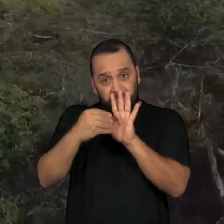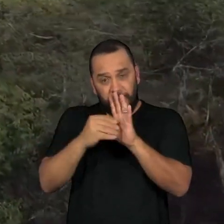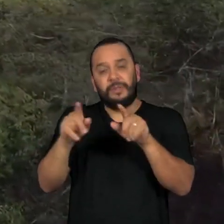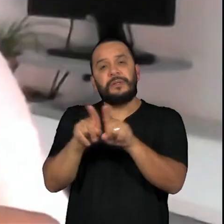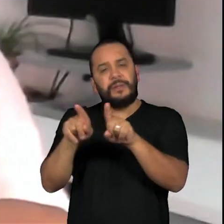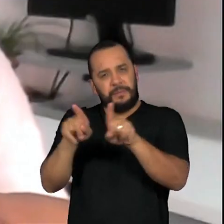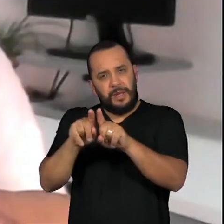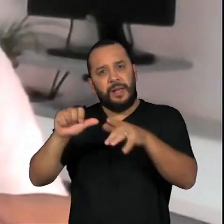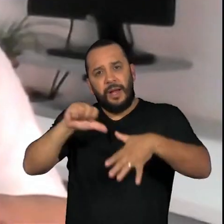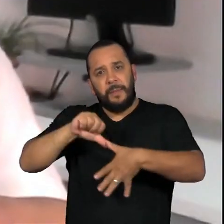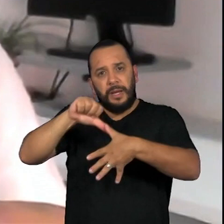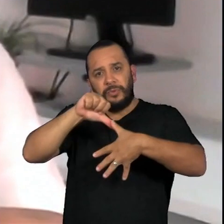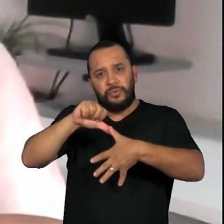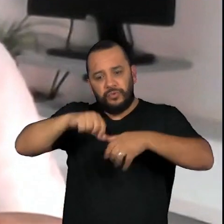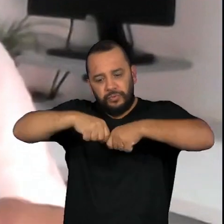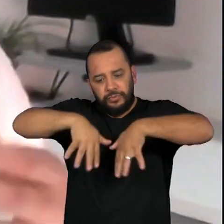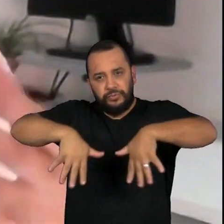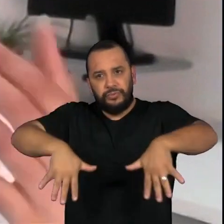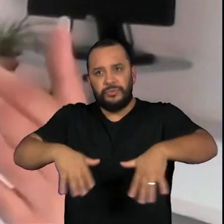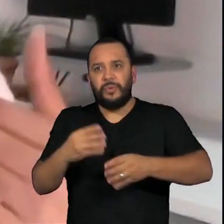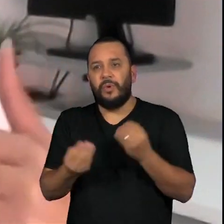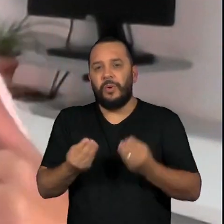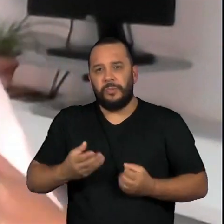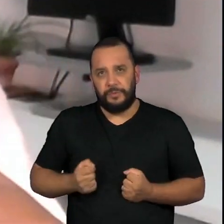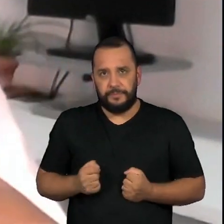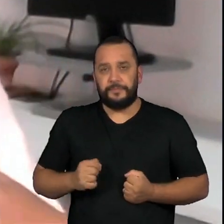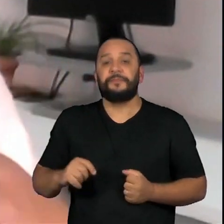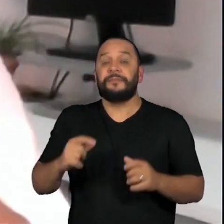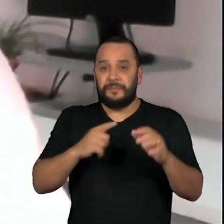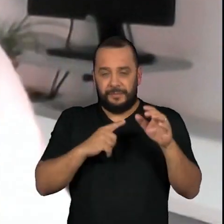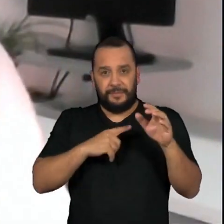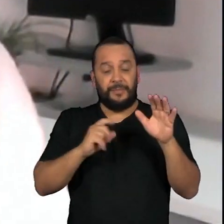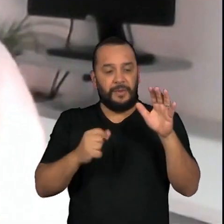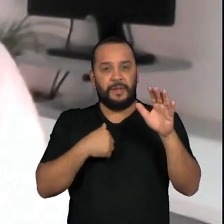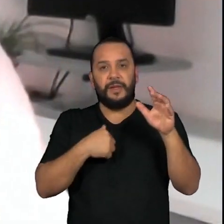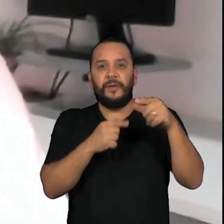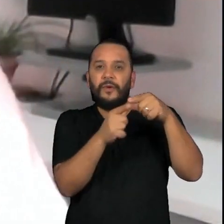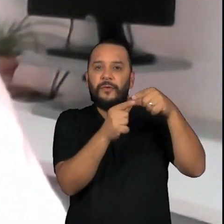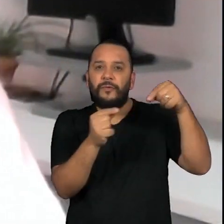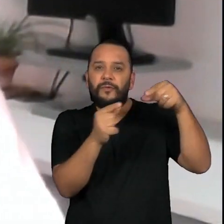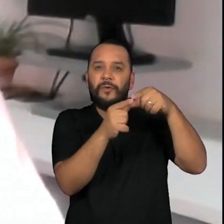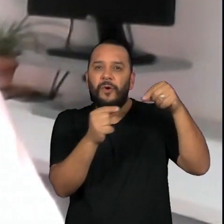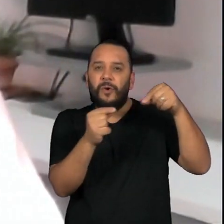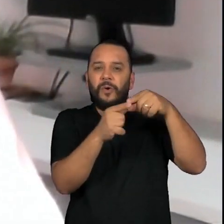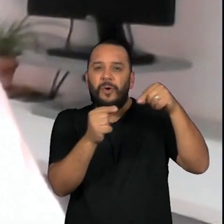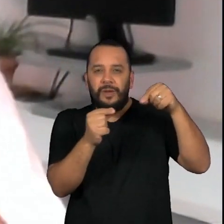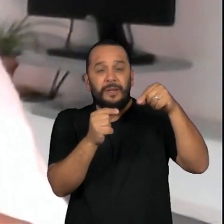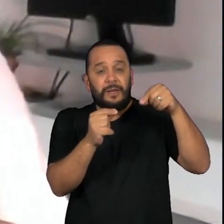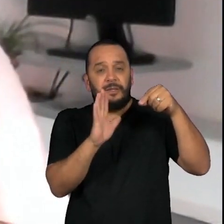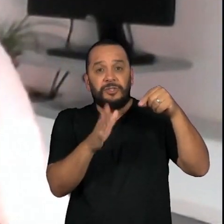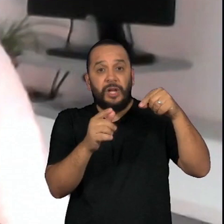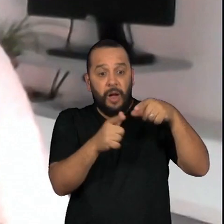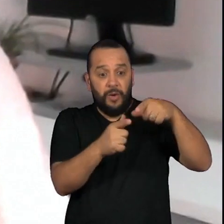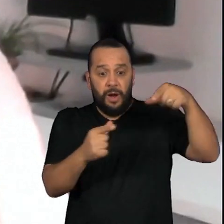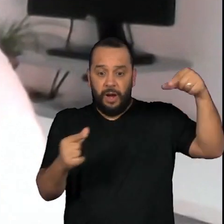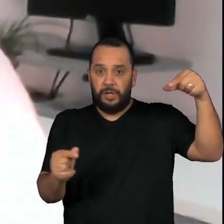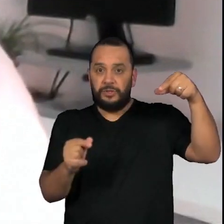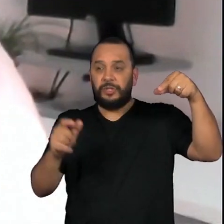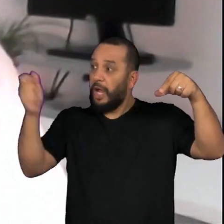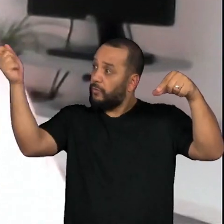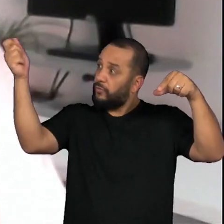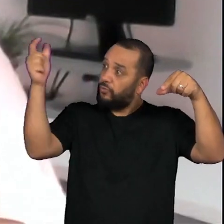do Sul. Se eu tenho uma folha maior, eu consigo captar mais luz. Se eu tenho uma folha menor, eu consigo captar menos luz.